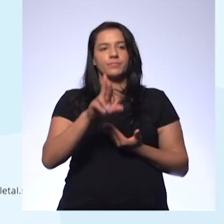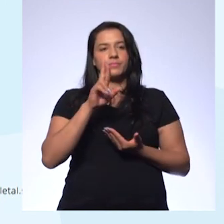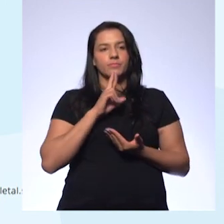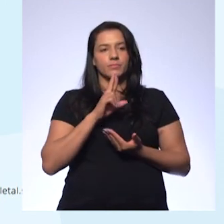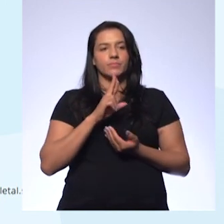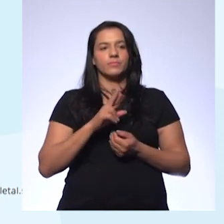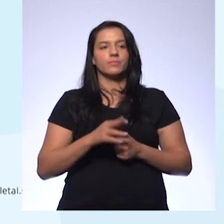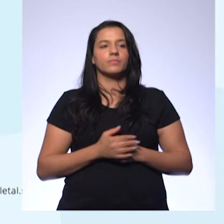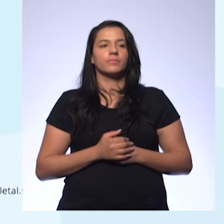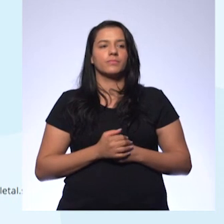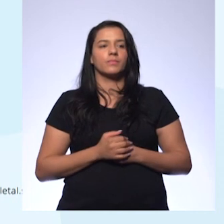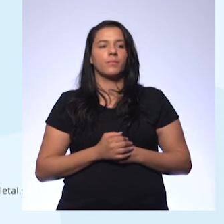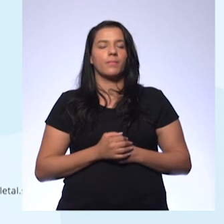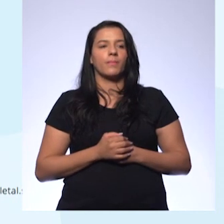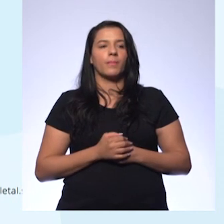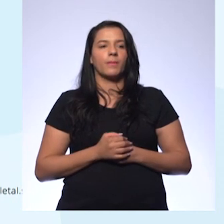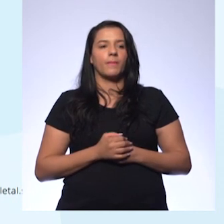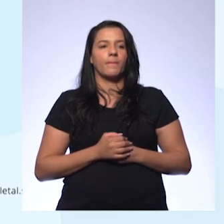respondam